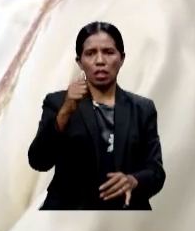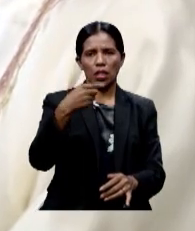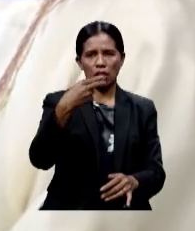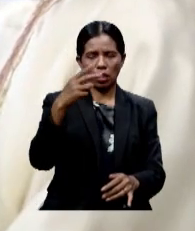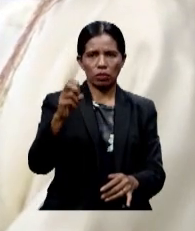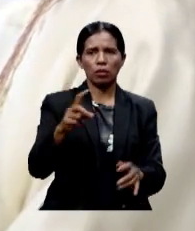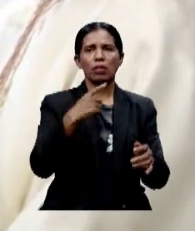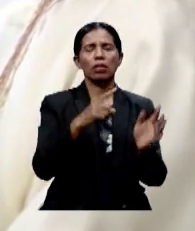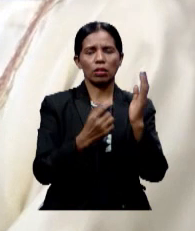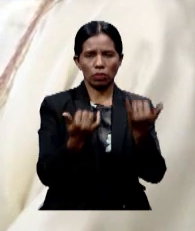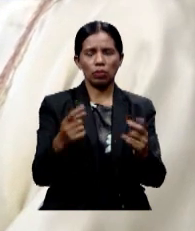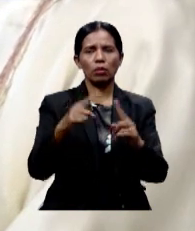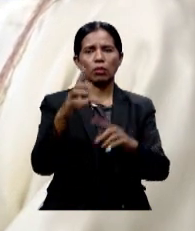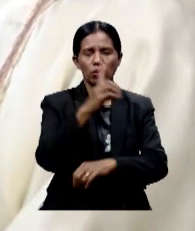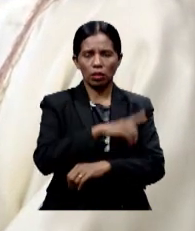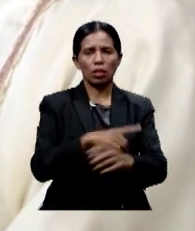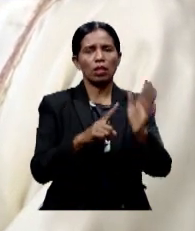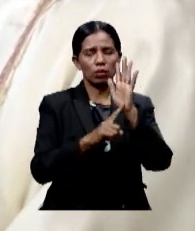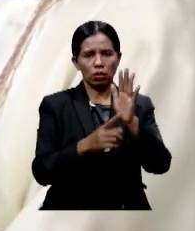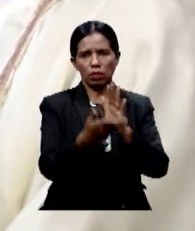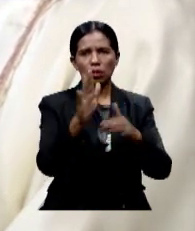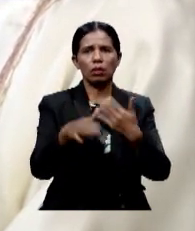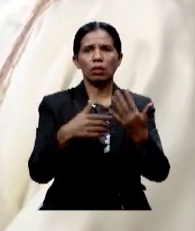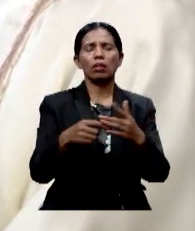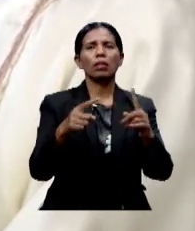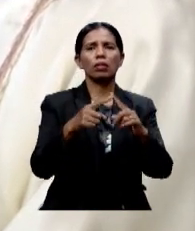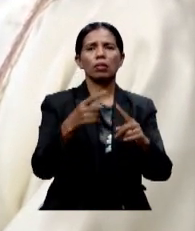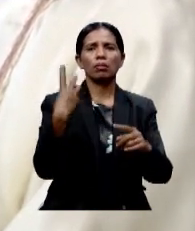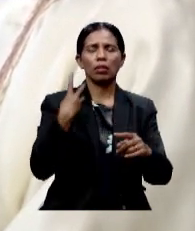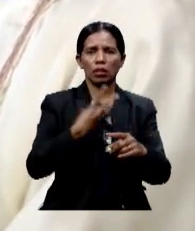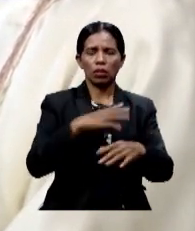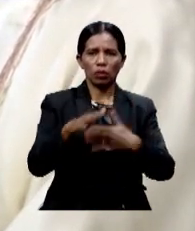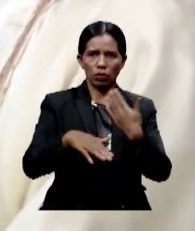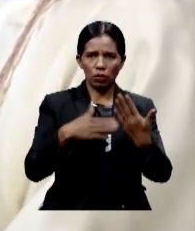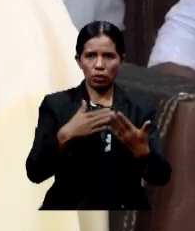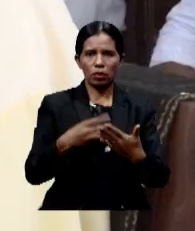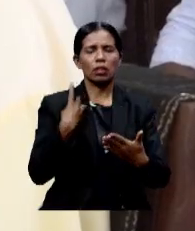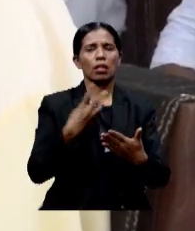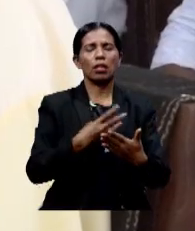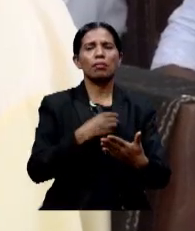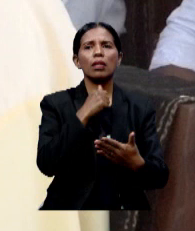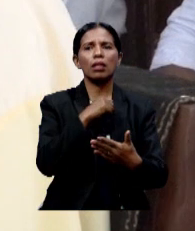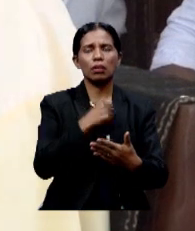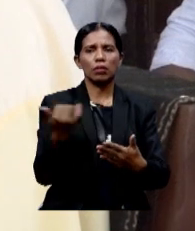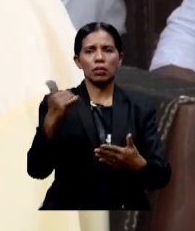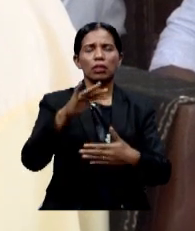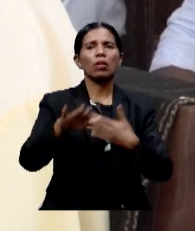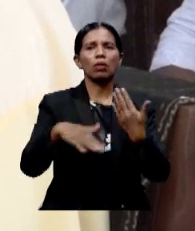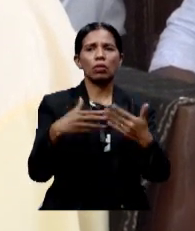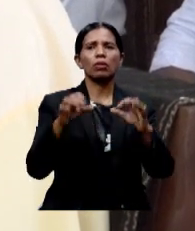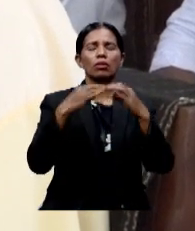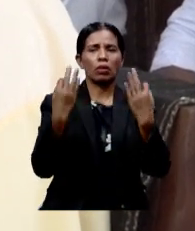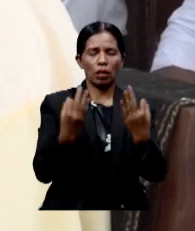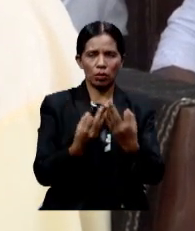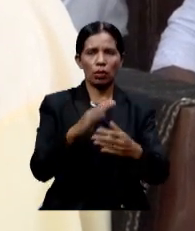rua. Até tem vai ta outro nego oi né, a minha mulher sira, madre sira, família outro nego oi